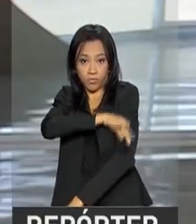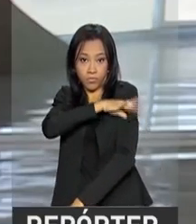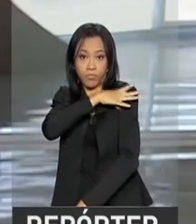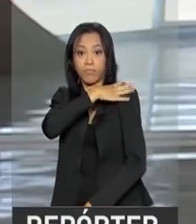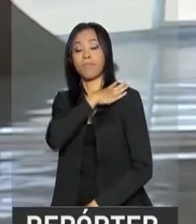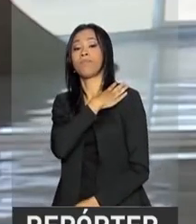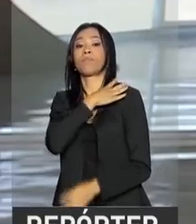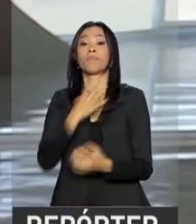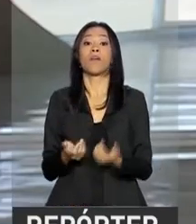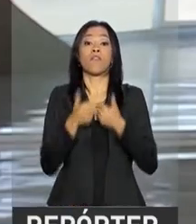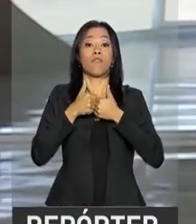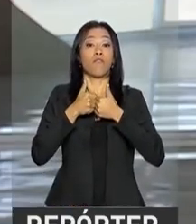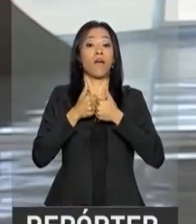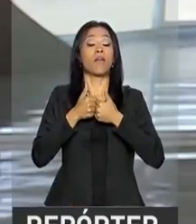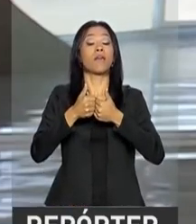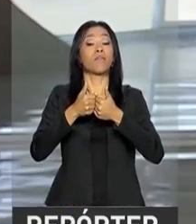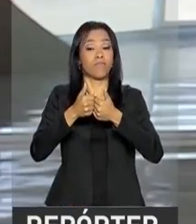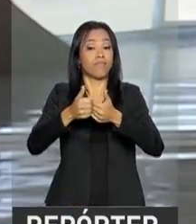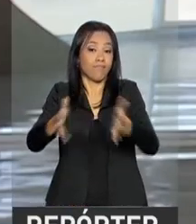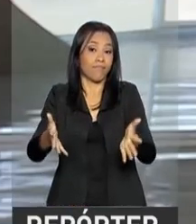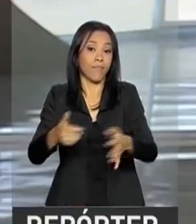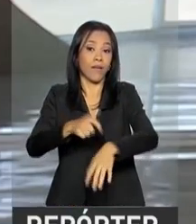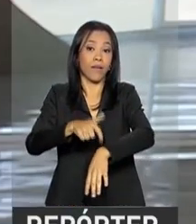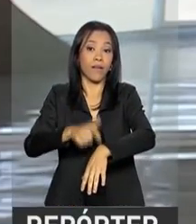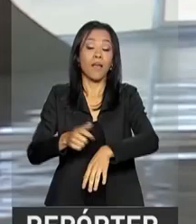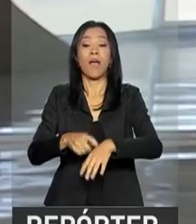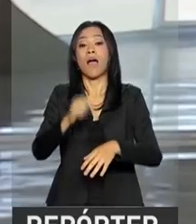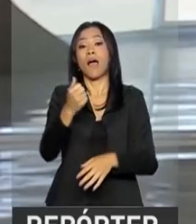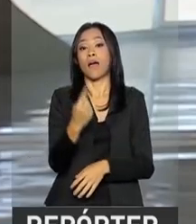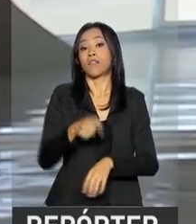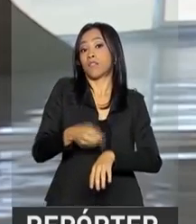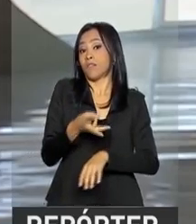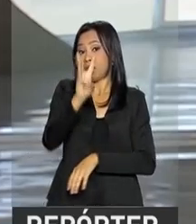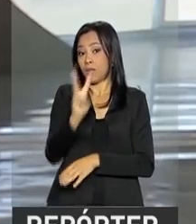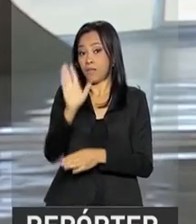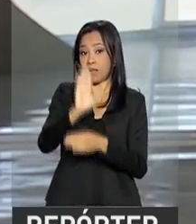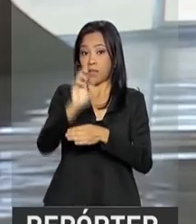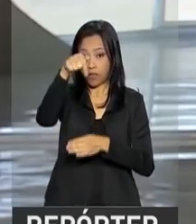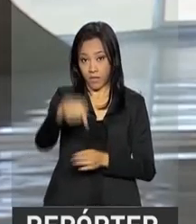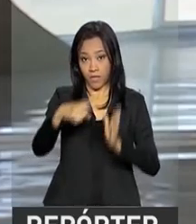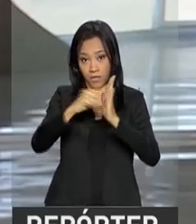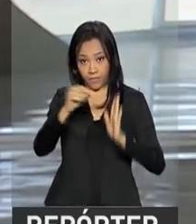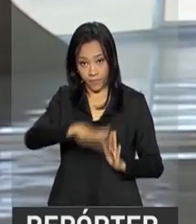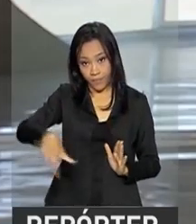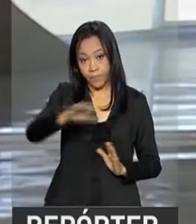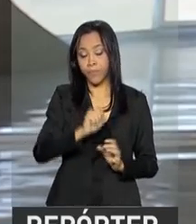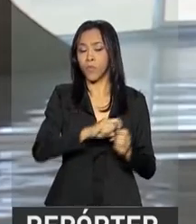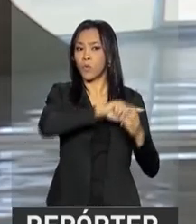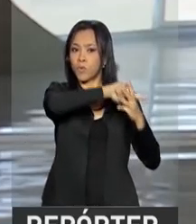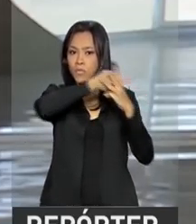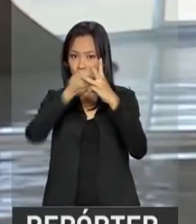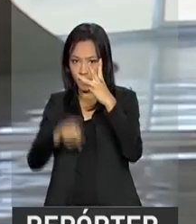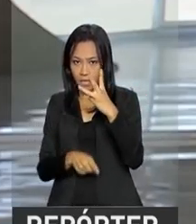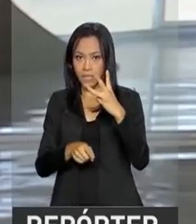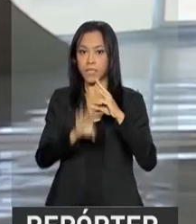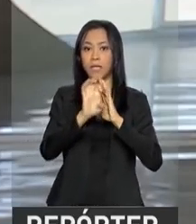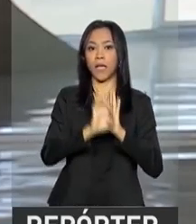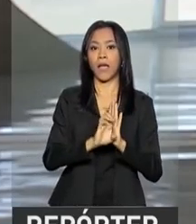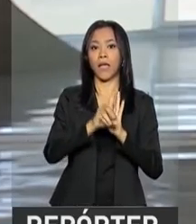acontecer às 15 horas também aqui no palácio do planalto os três editais que serão lançados